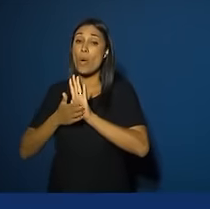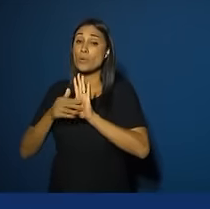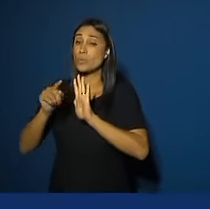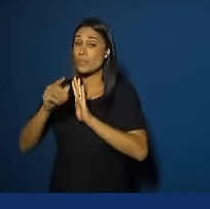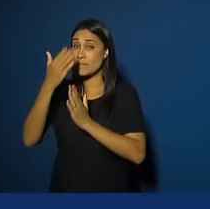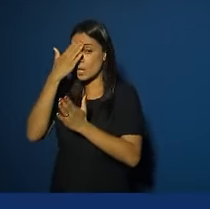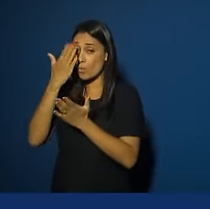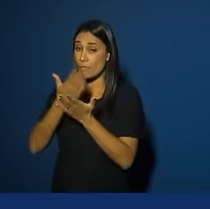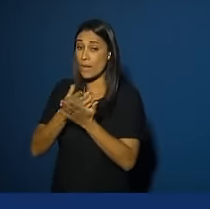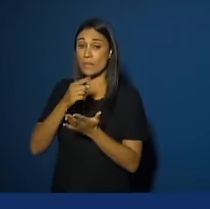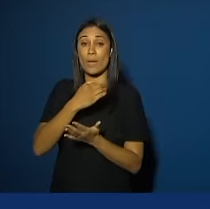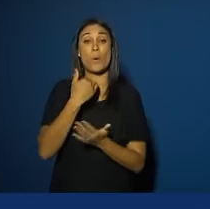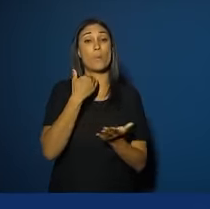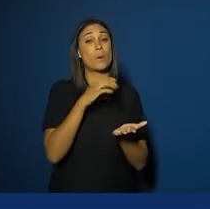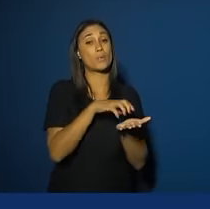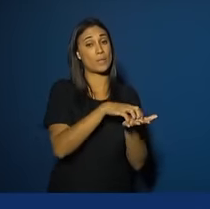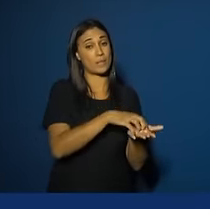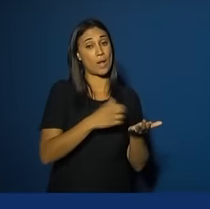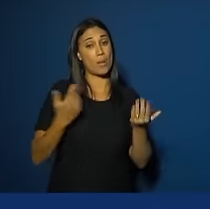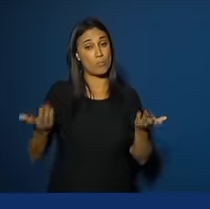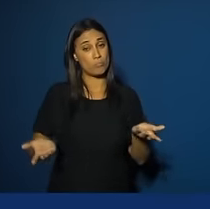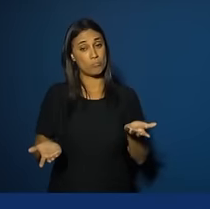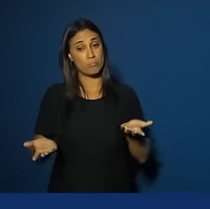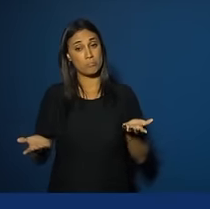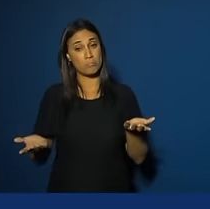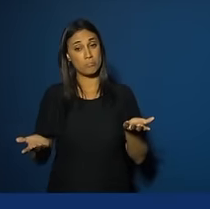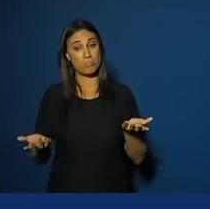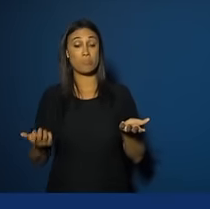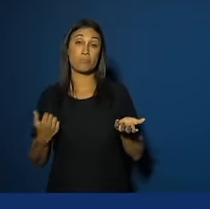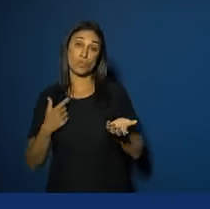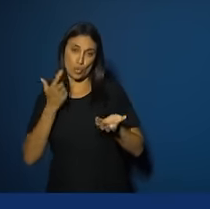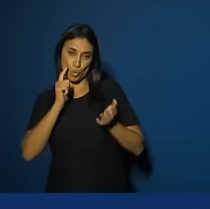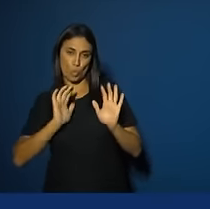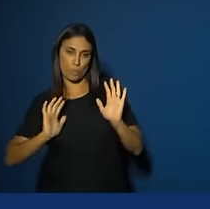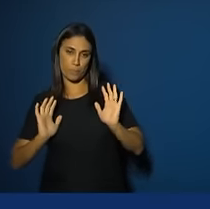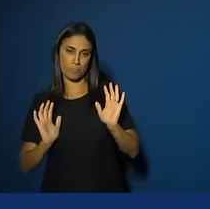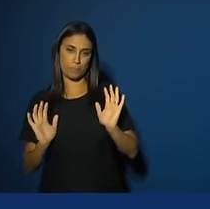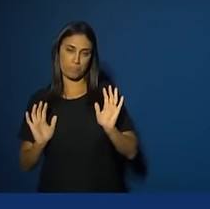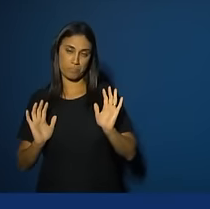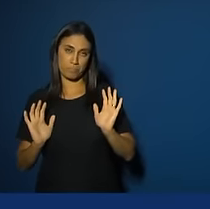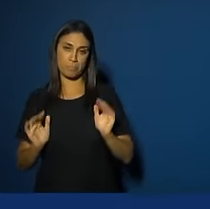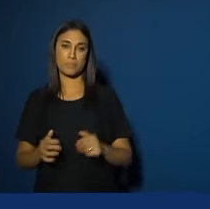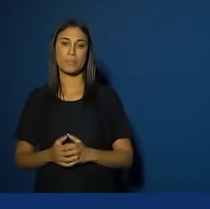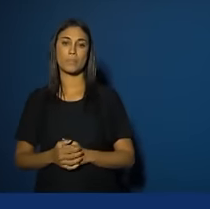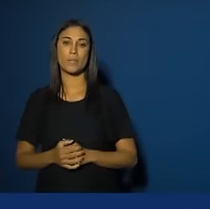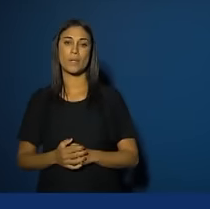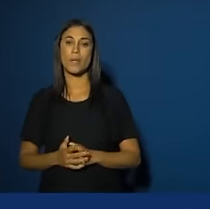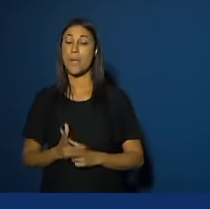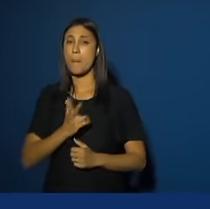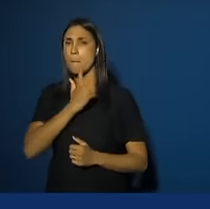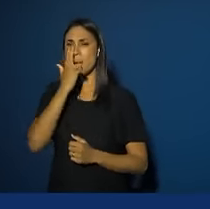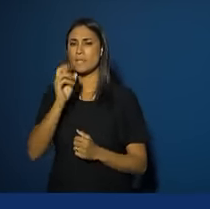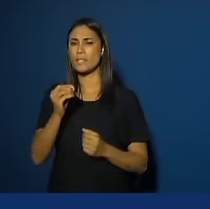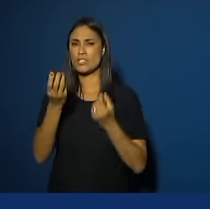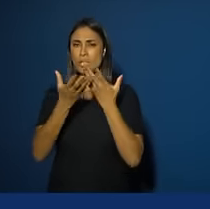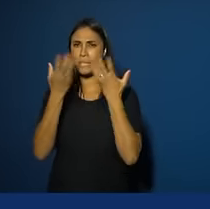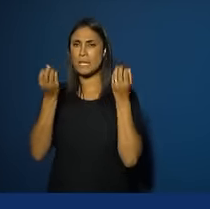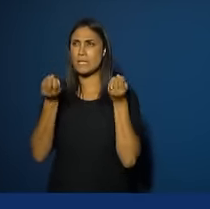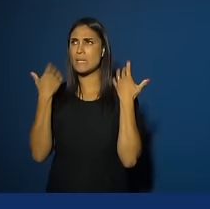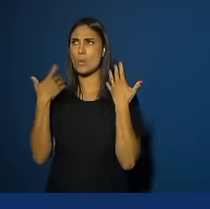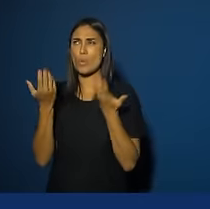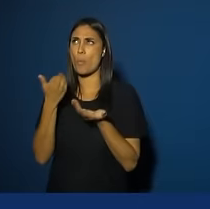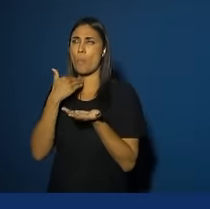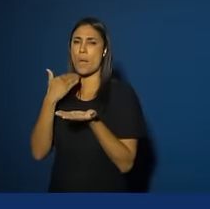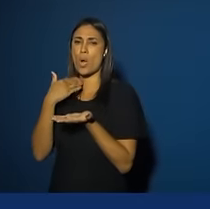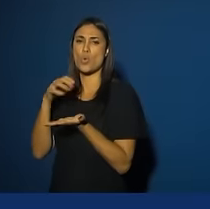ser confiada ao Banco Central. Não é? De novo, assim, parece que a gente esqueceu, o Banco Central está